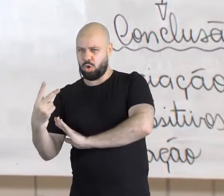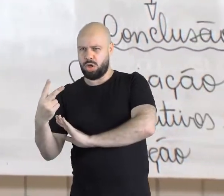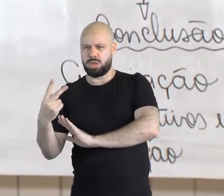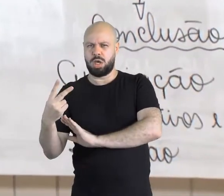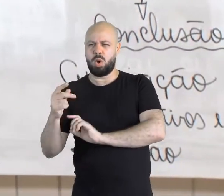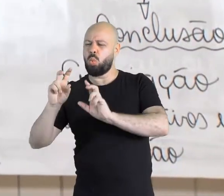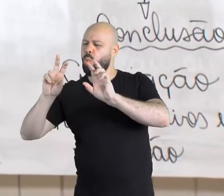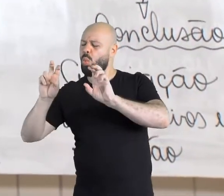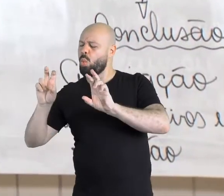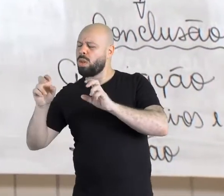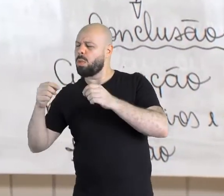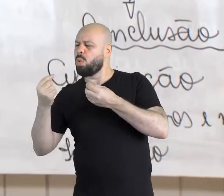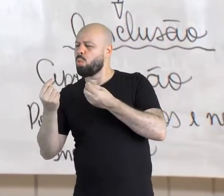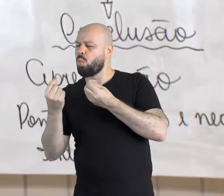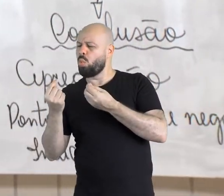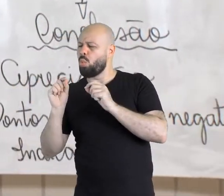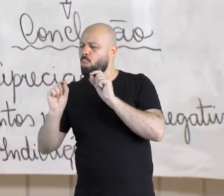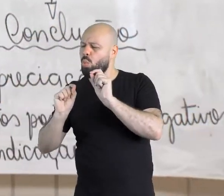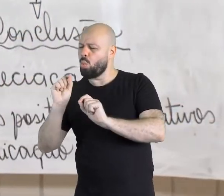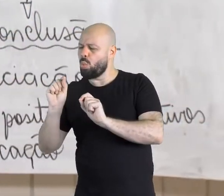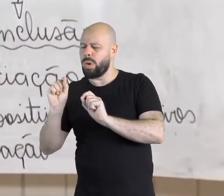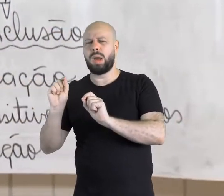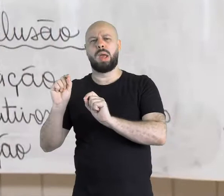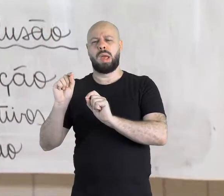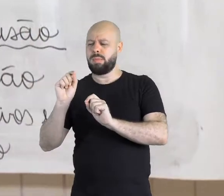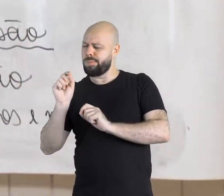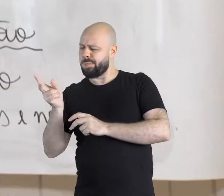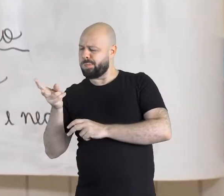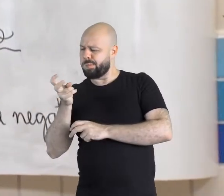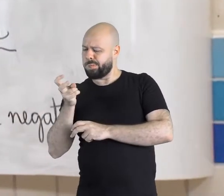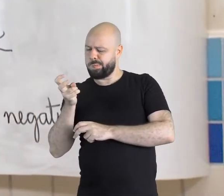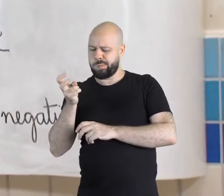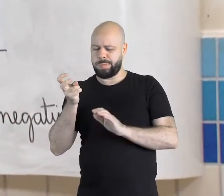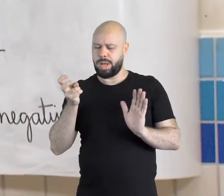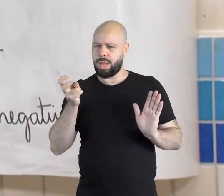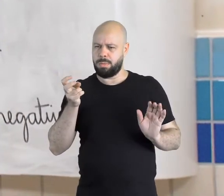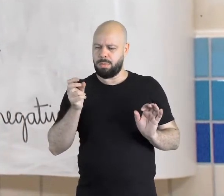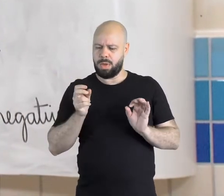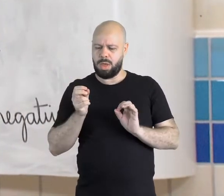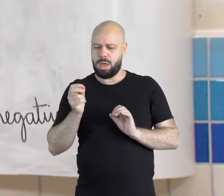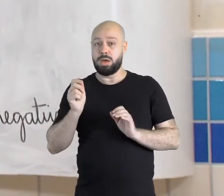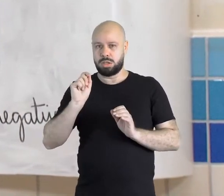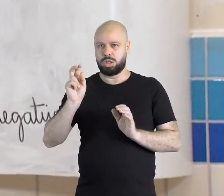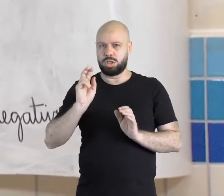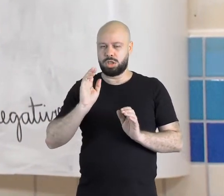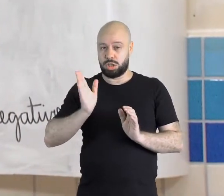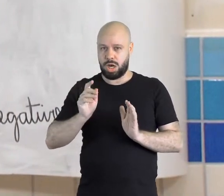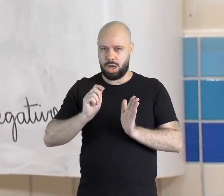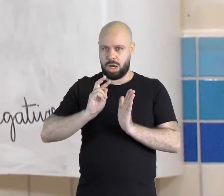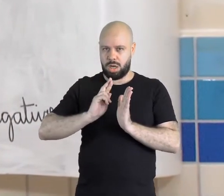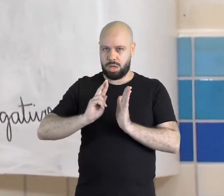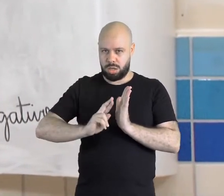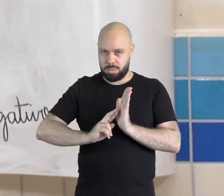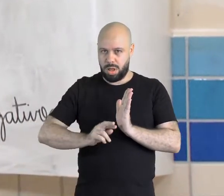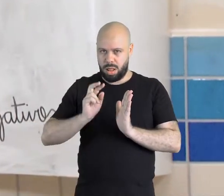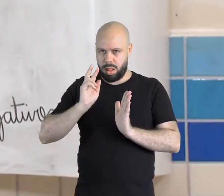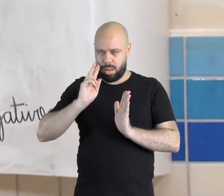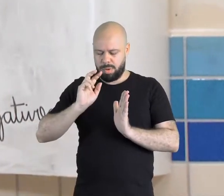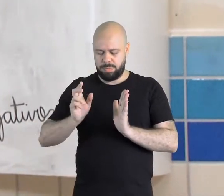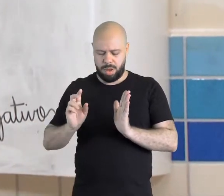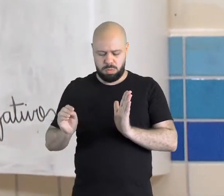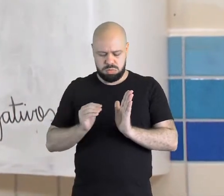tema, você vai pegar essa informação e vai organizar e vai desenvolver o seu texto. Segundo